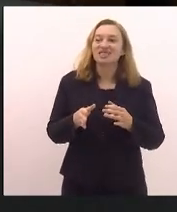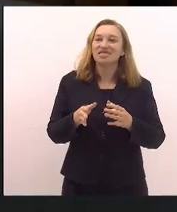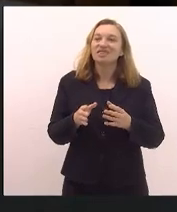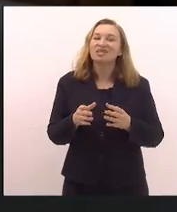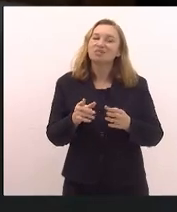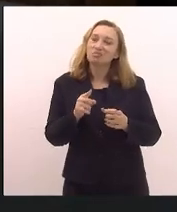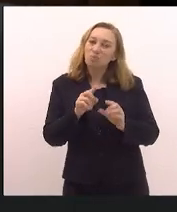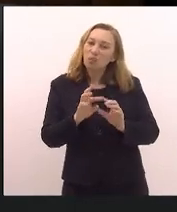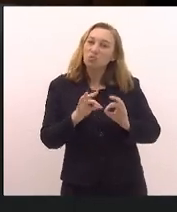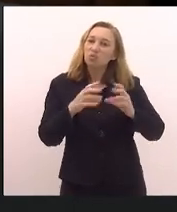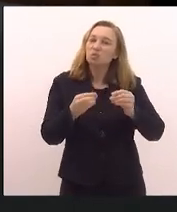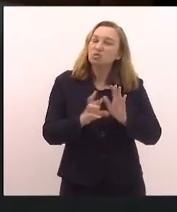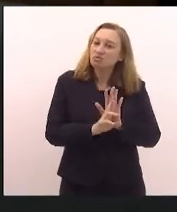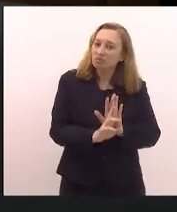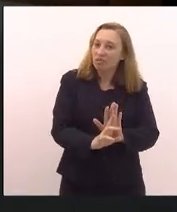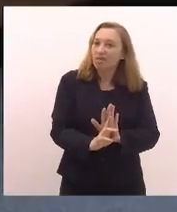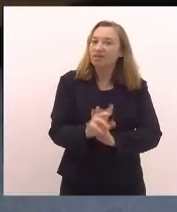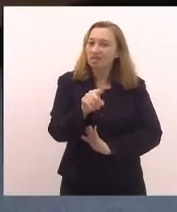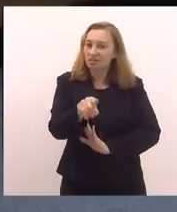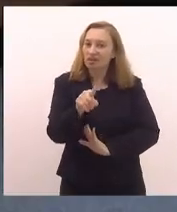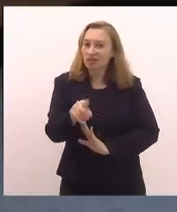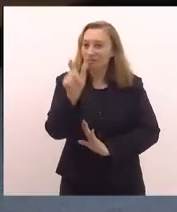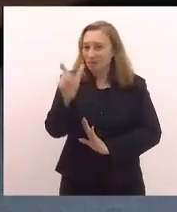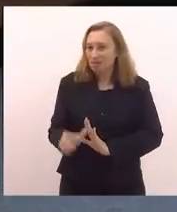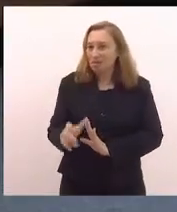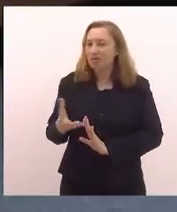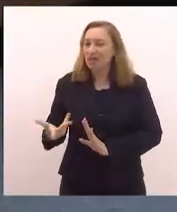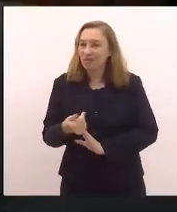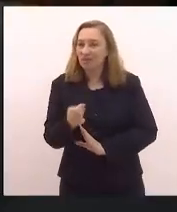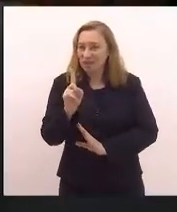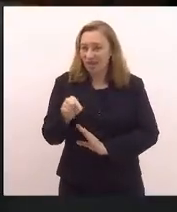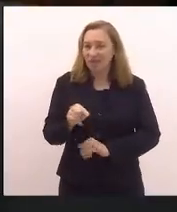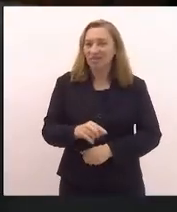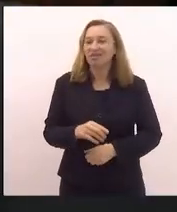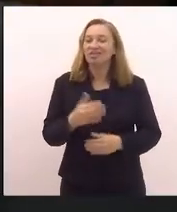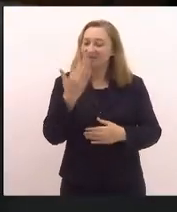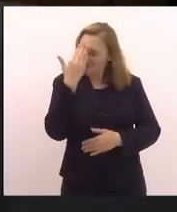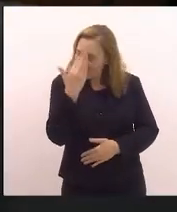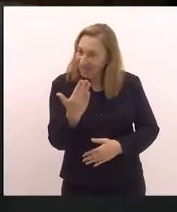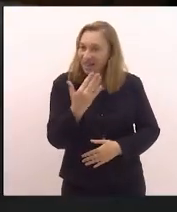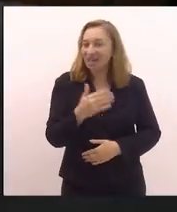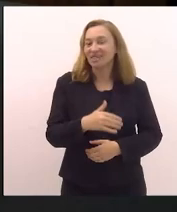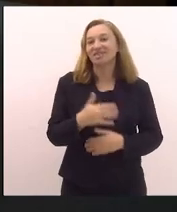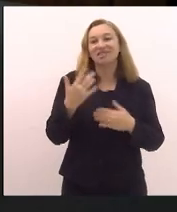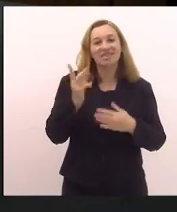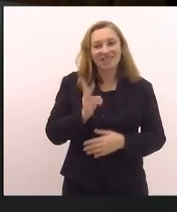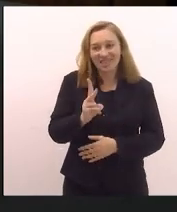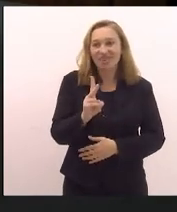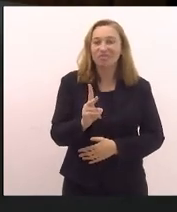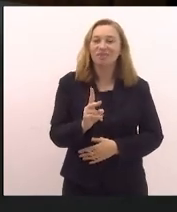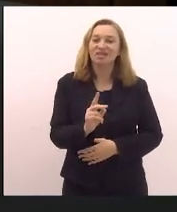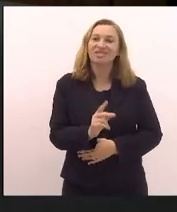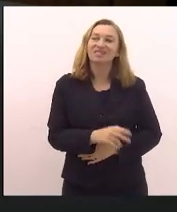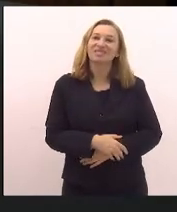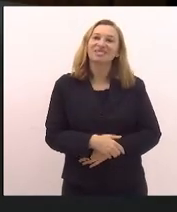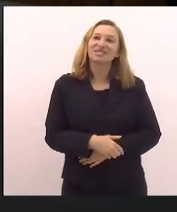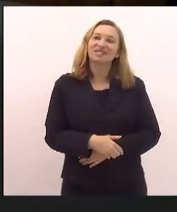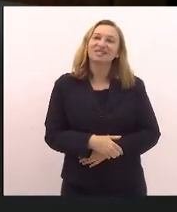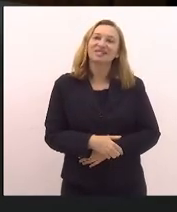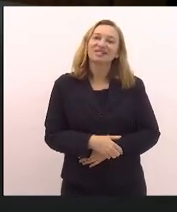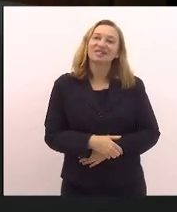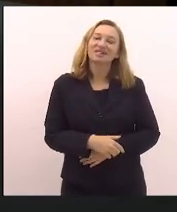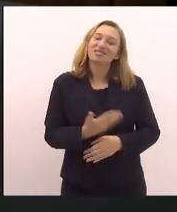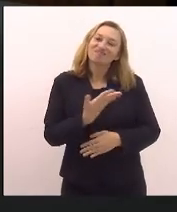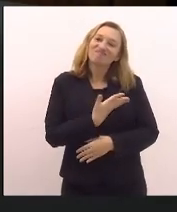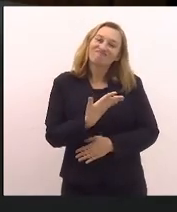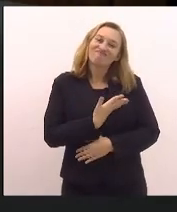você representa e pela pessoa maravilhosa que é. Te agradeço para sempre, e a sua amizade